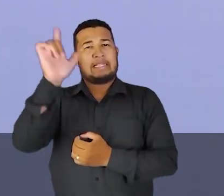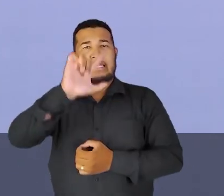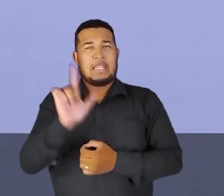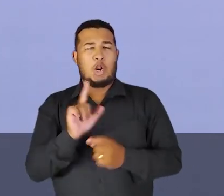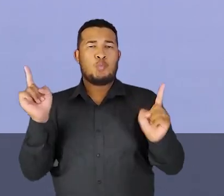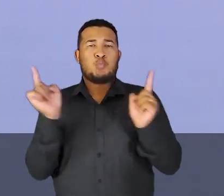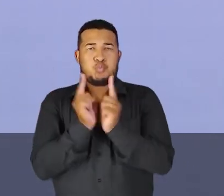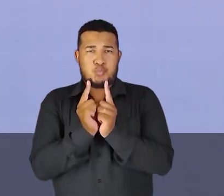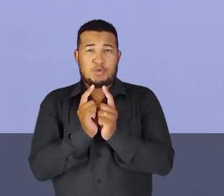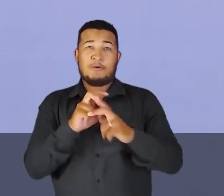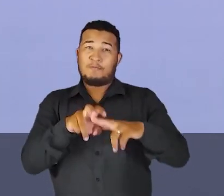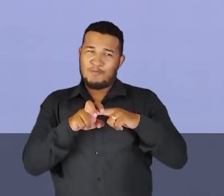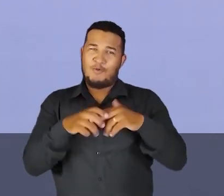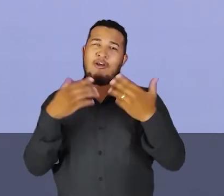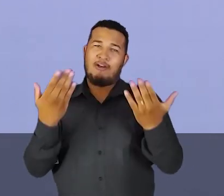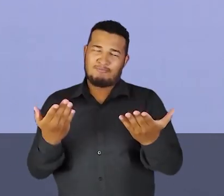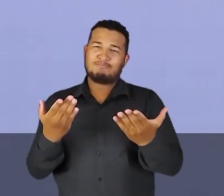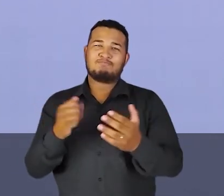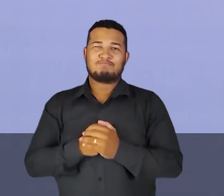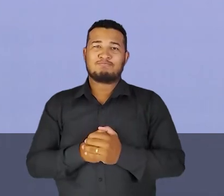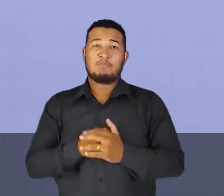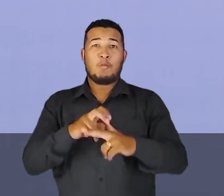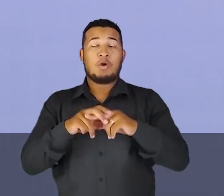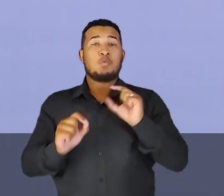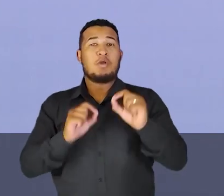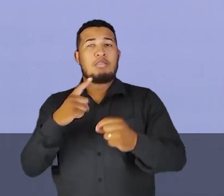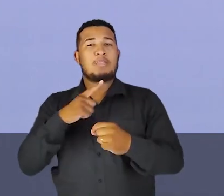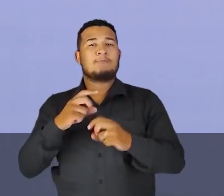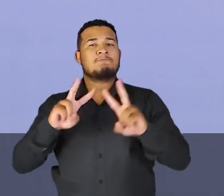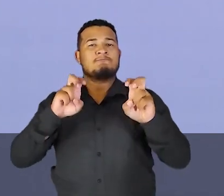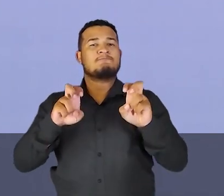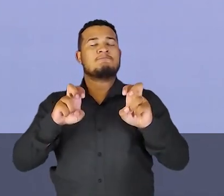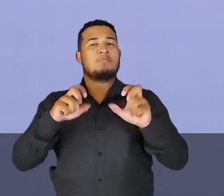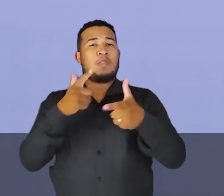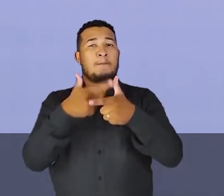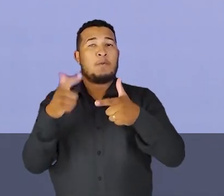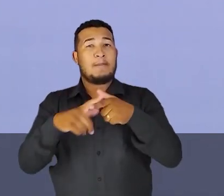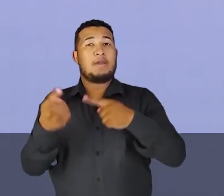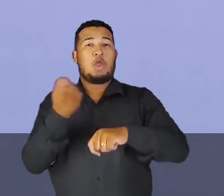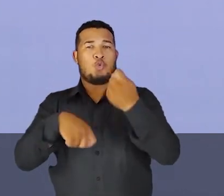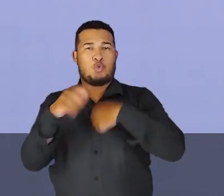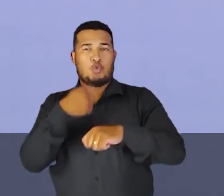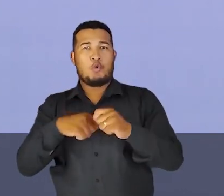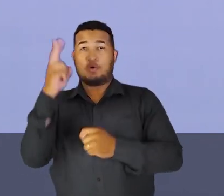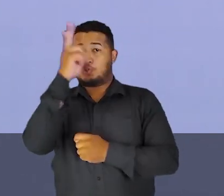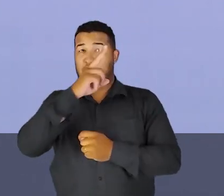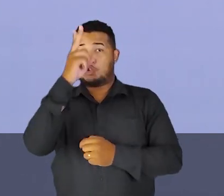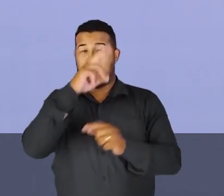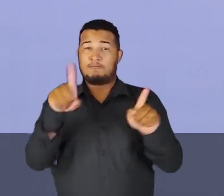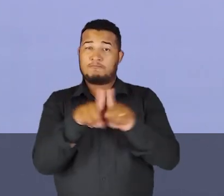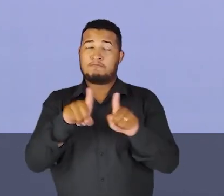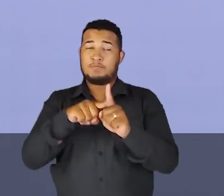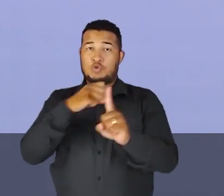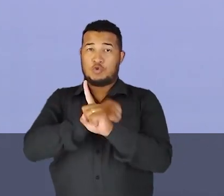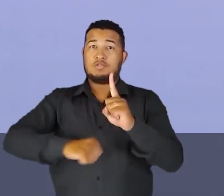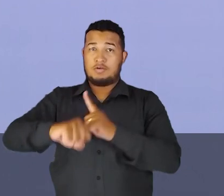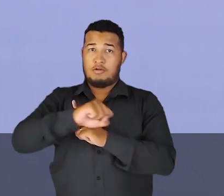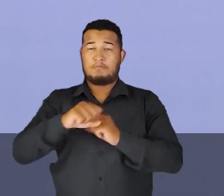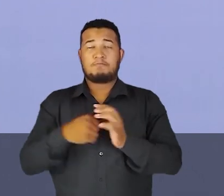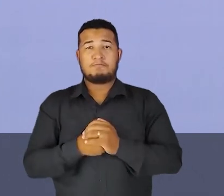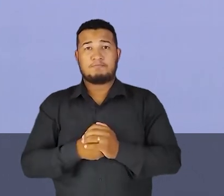literárias, exatamente por isso, tá? Por esse fator econômico, histórico e social. Nesse